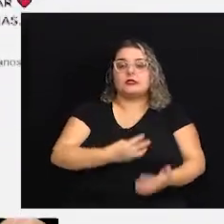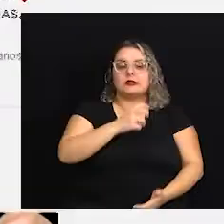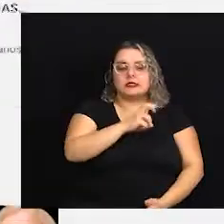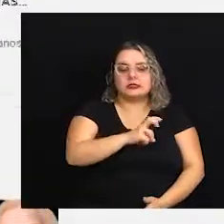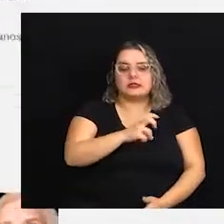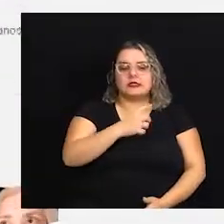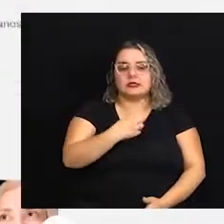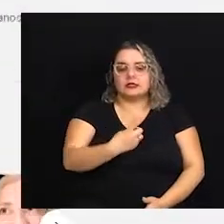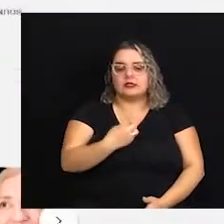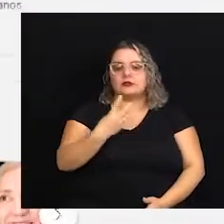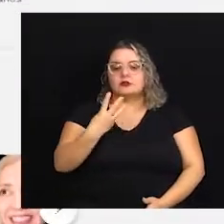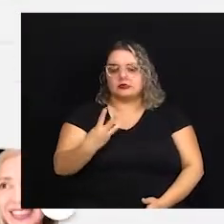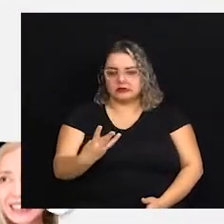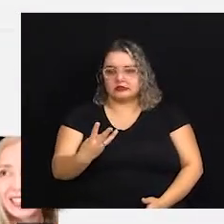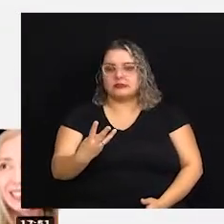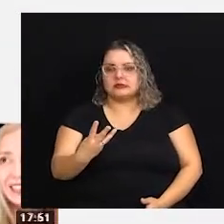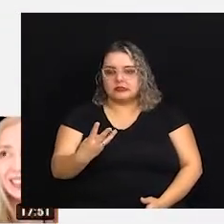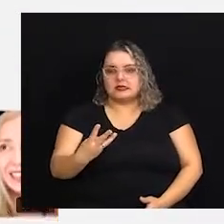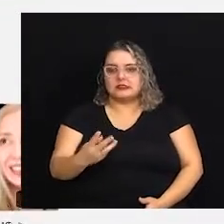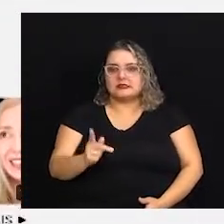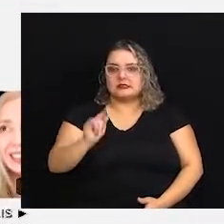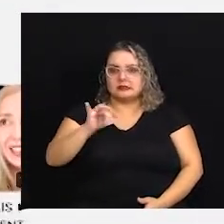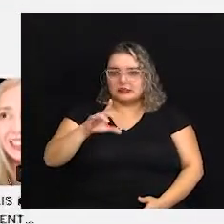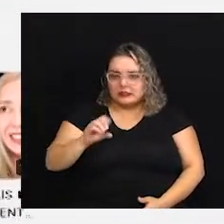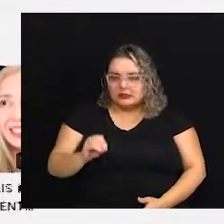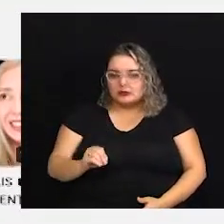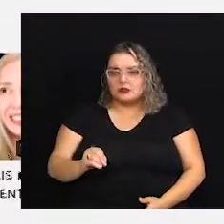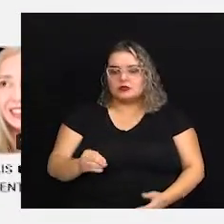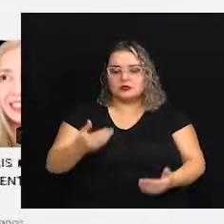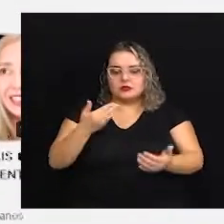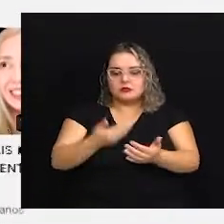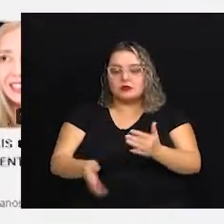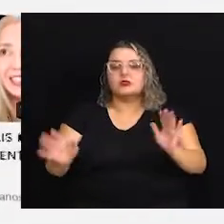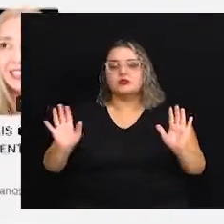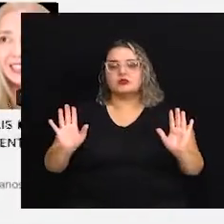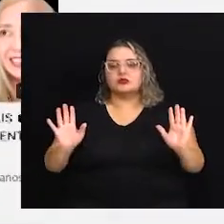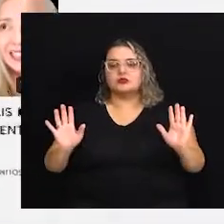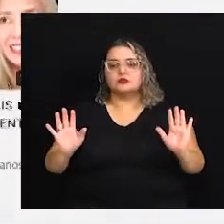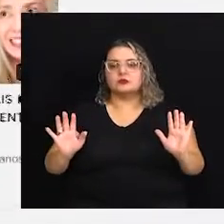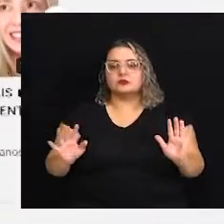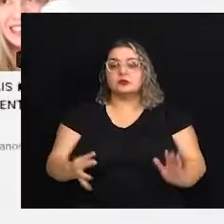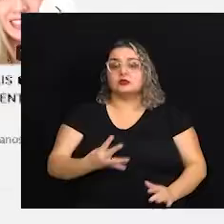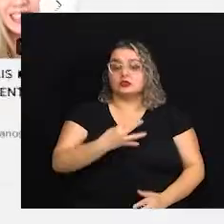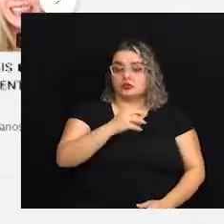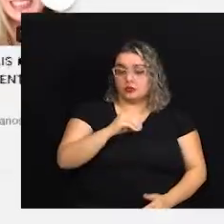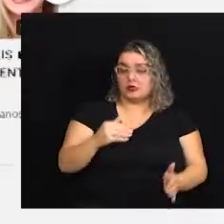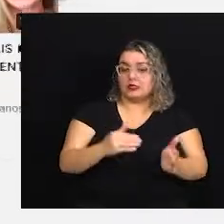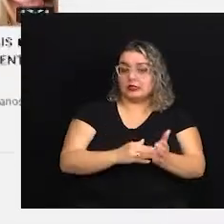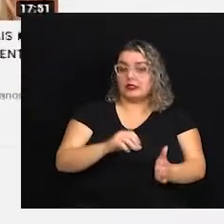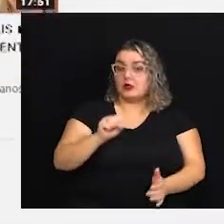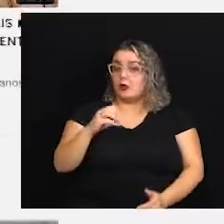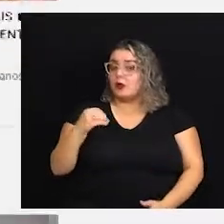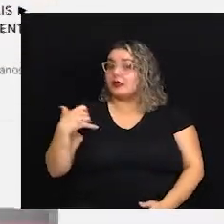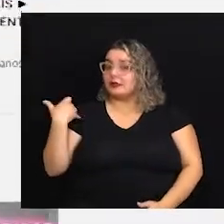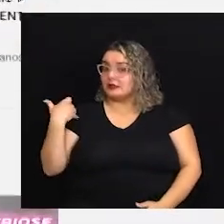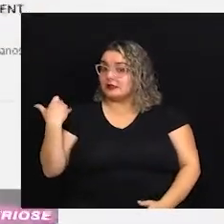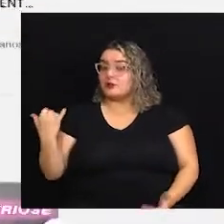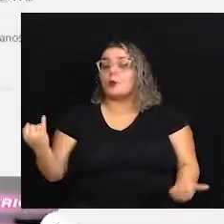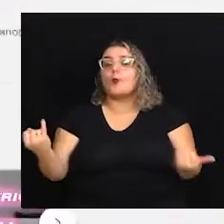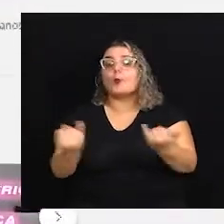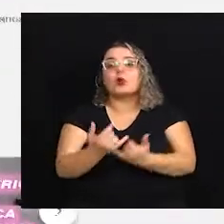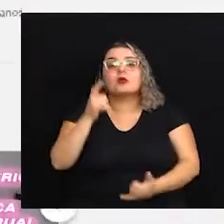compartilharam 513 quilos eliminados, meia tonelada dessa turma. Mulheres entre 40 e 80